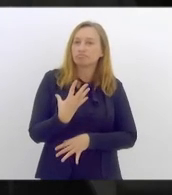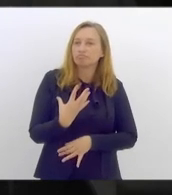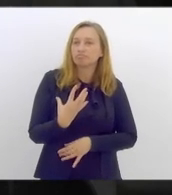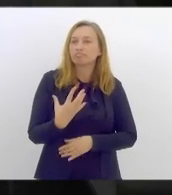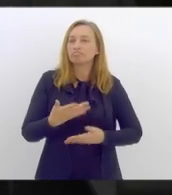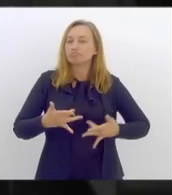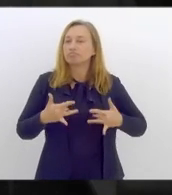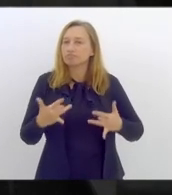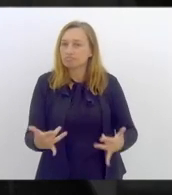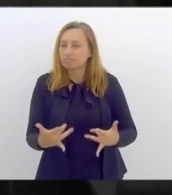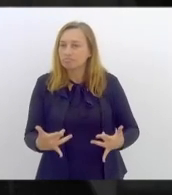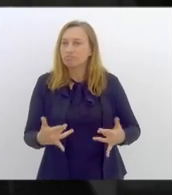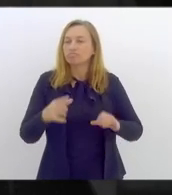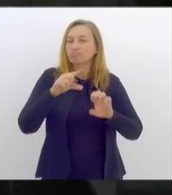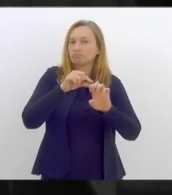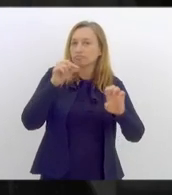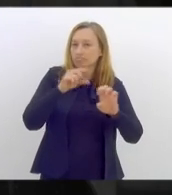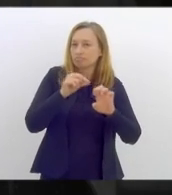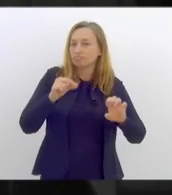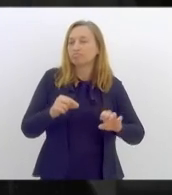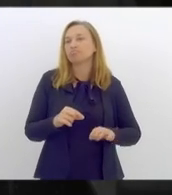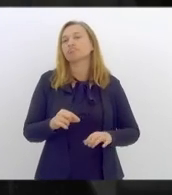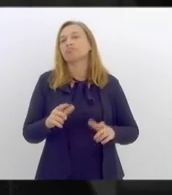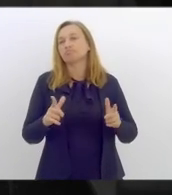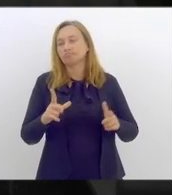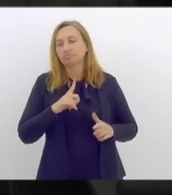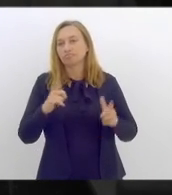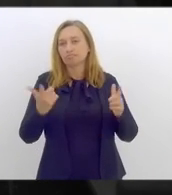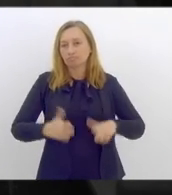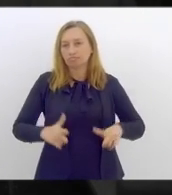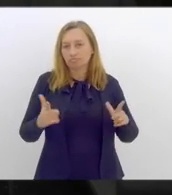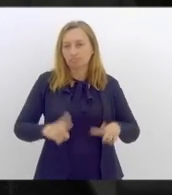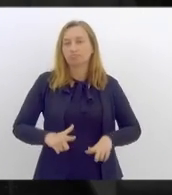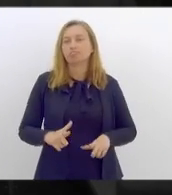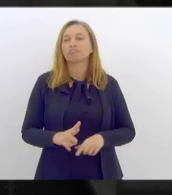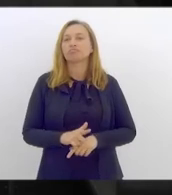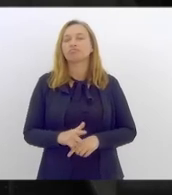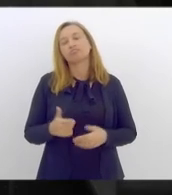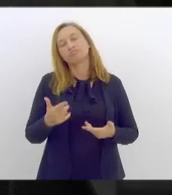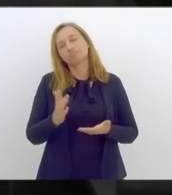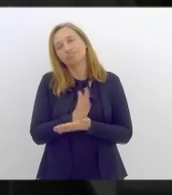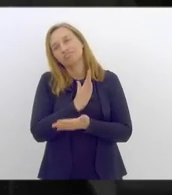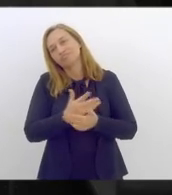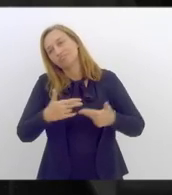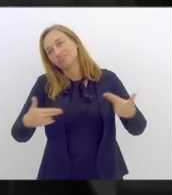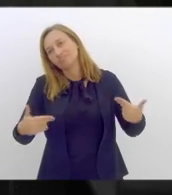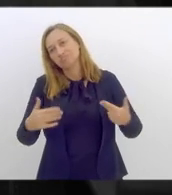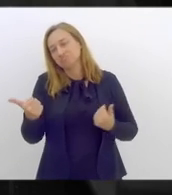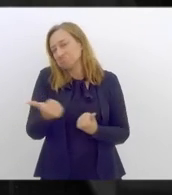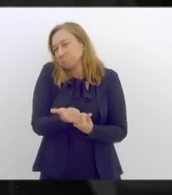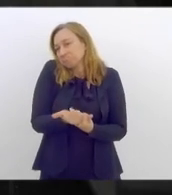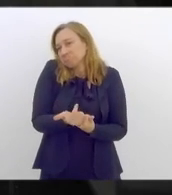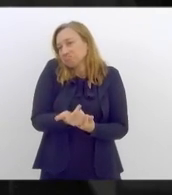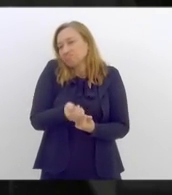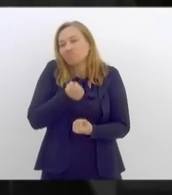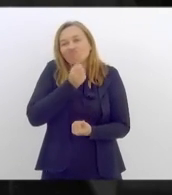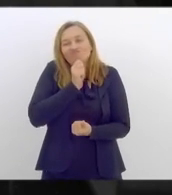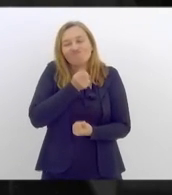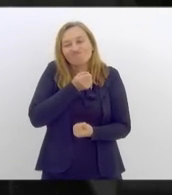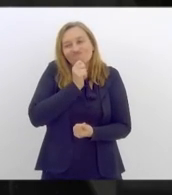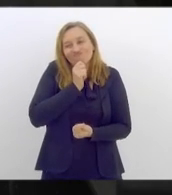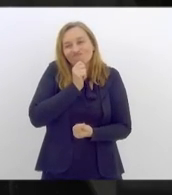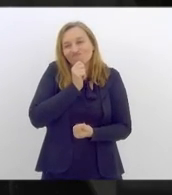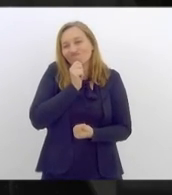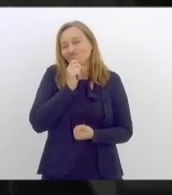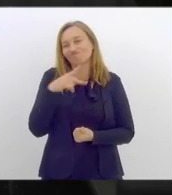solidárias empreendedoras que existem nesses territórios muitas vezes é sem nenhum apoio na maioria das vezes aliás sem